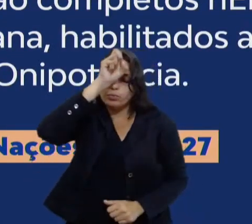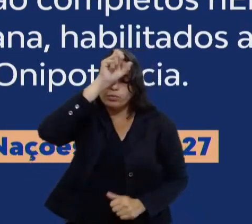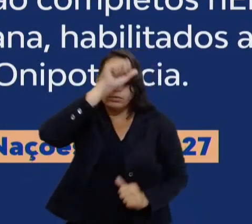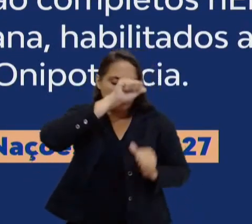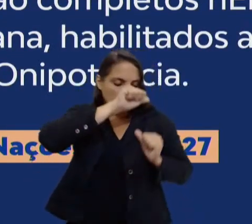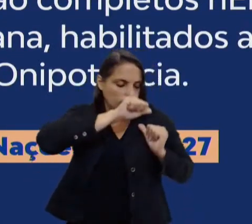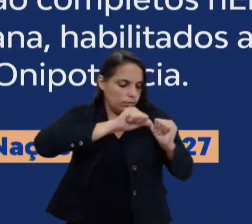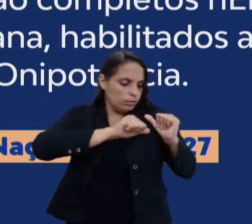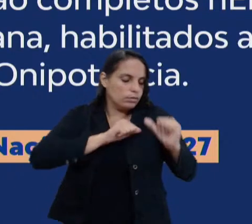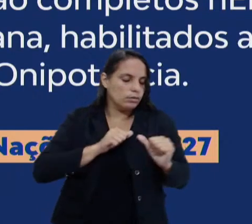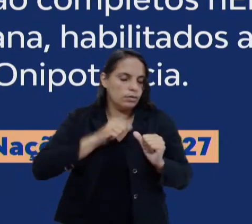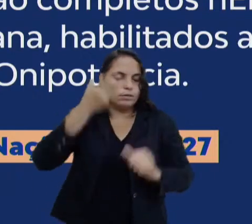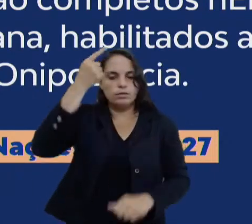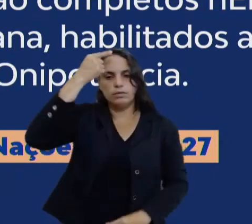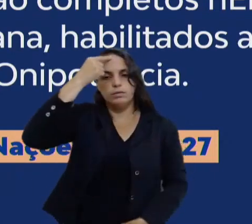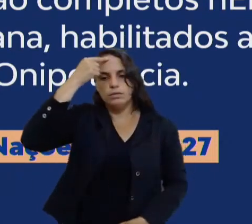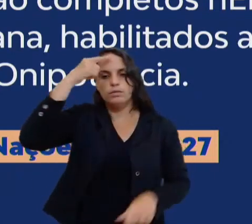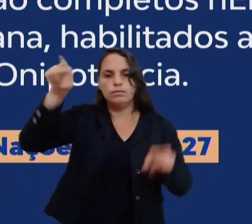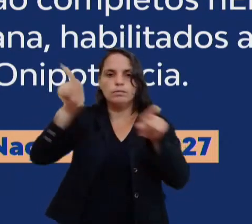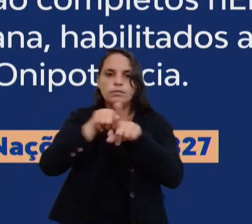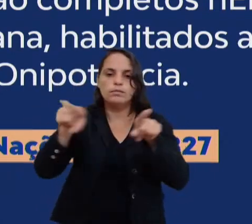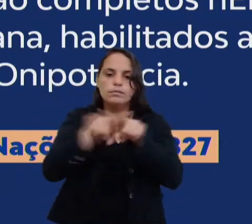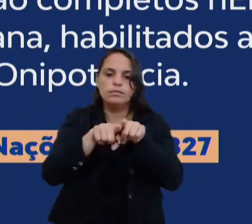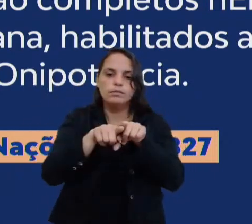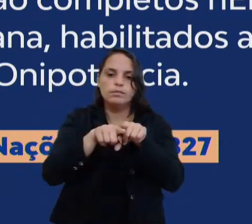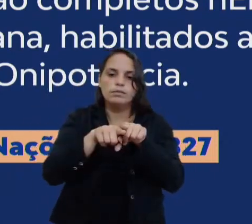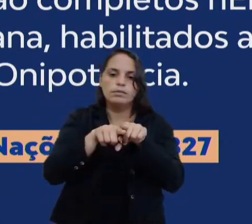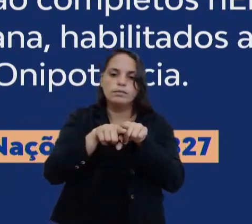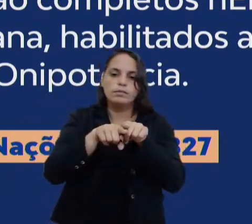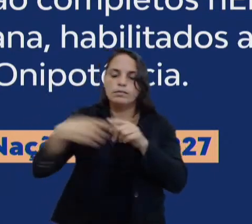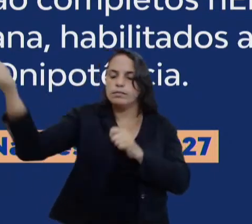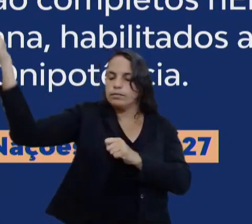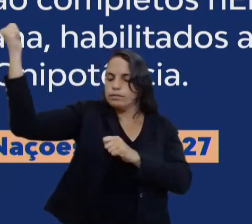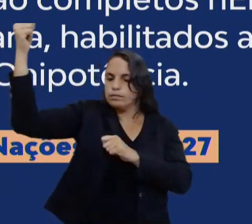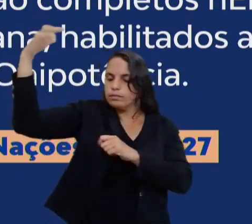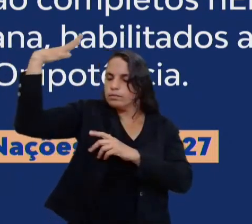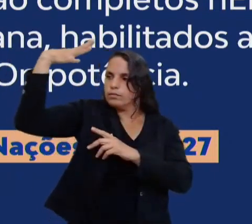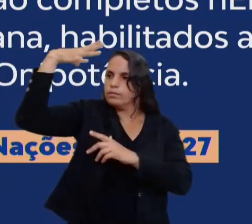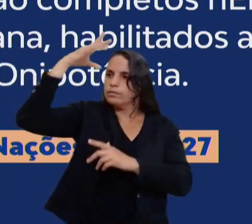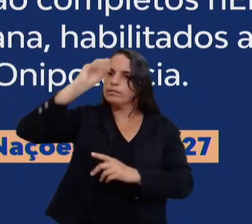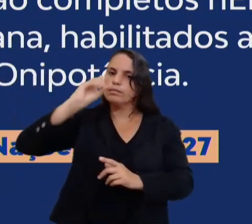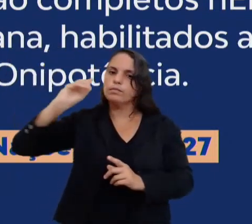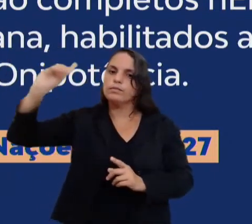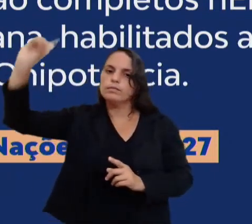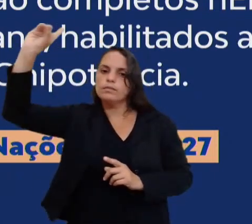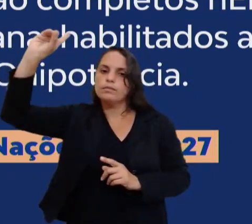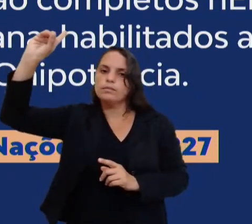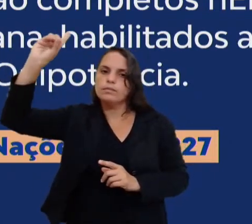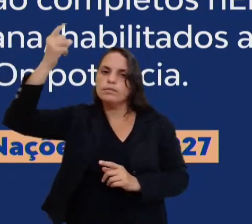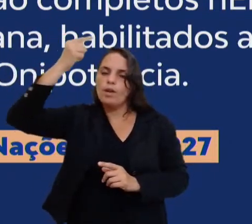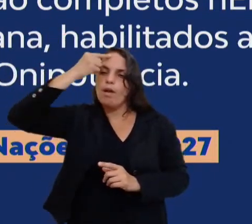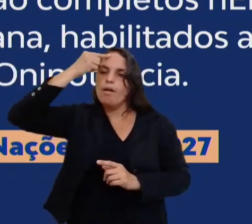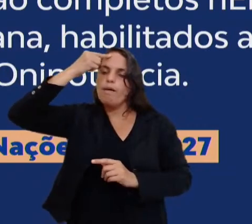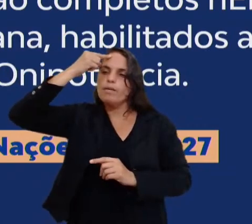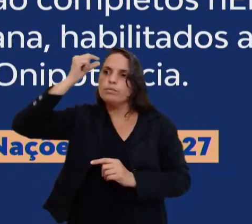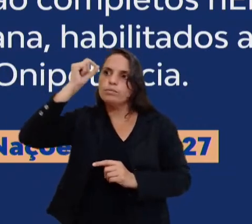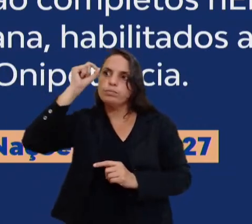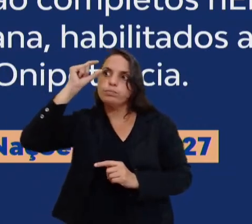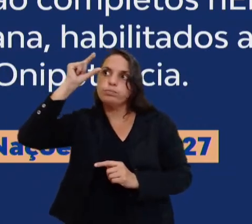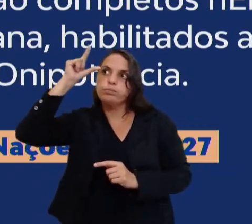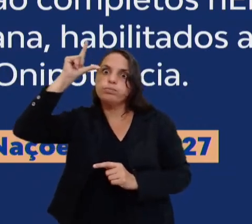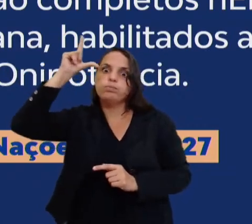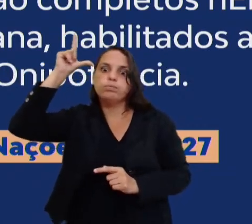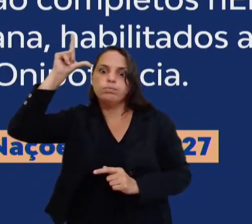mente. A graça divina amplia-lhes e multiplica-lhes as faculdades. E